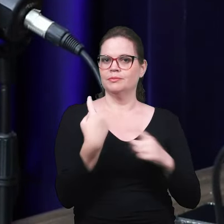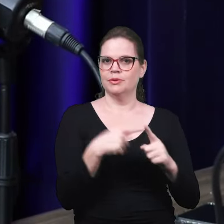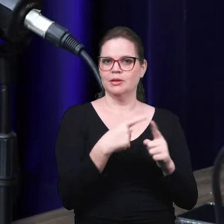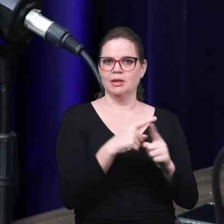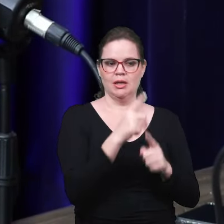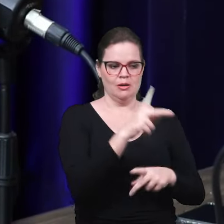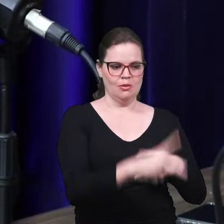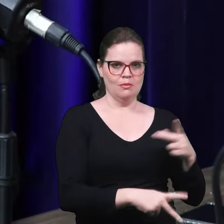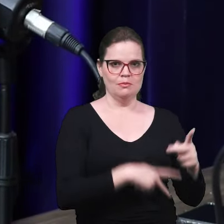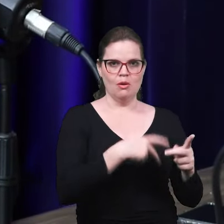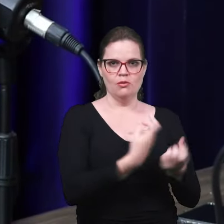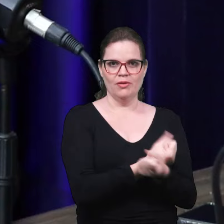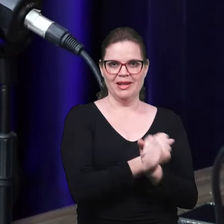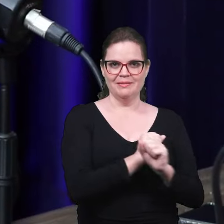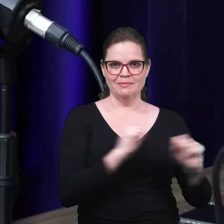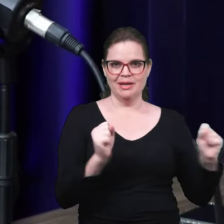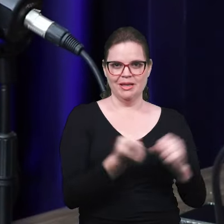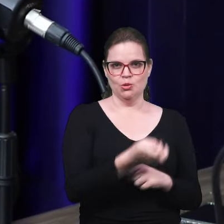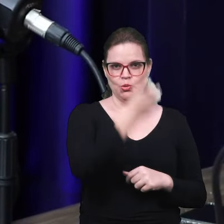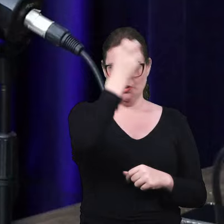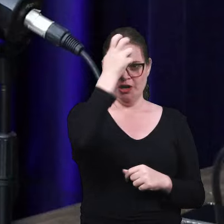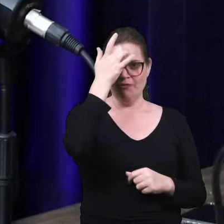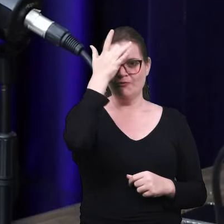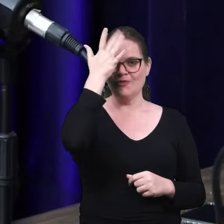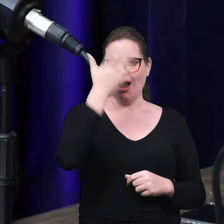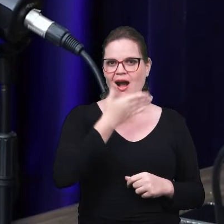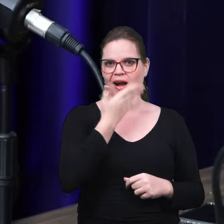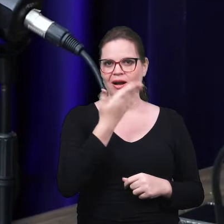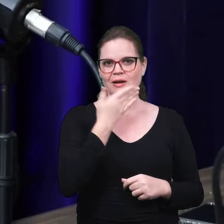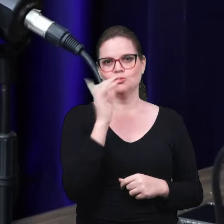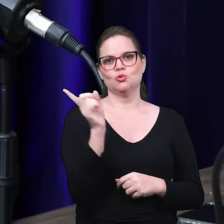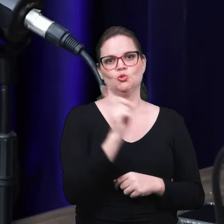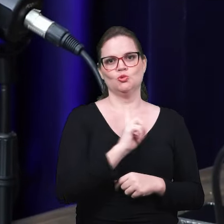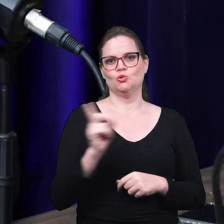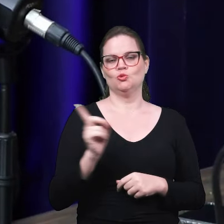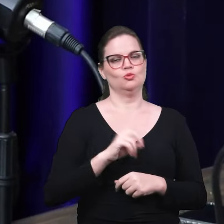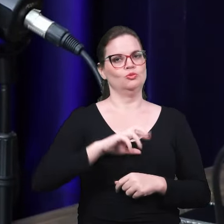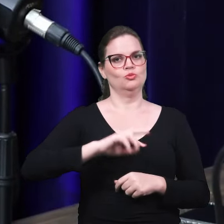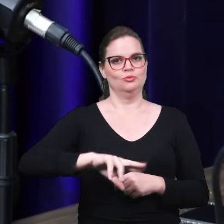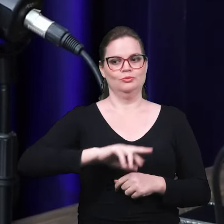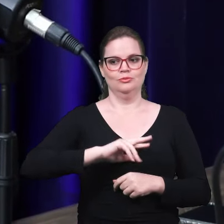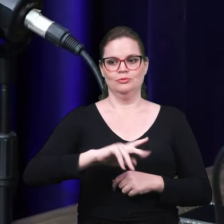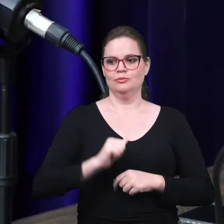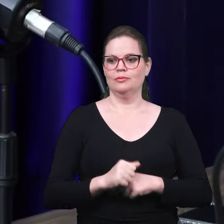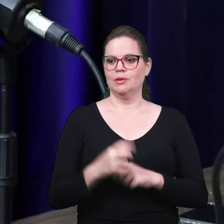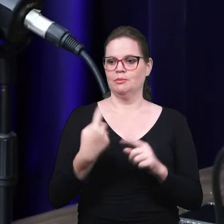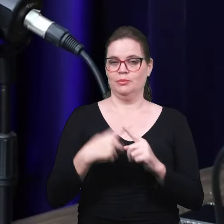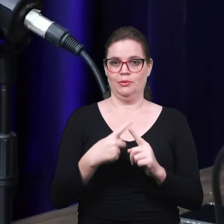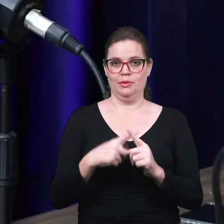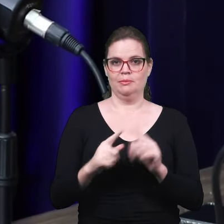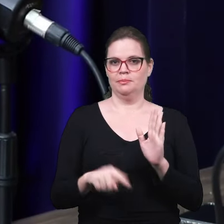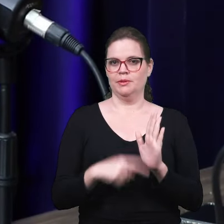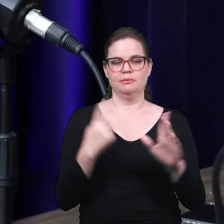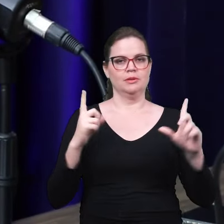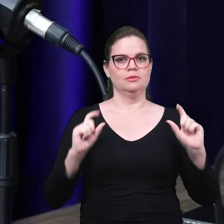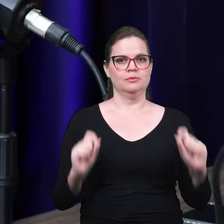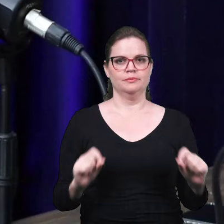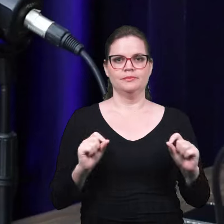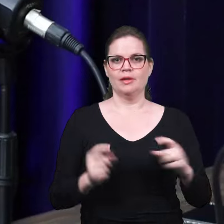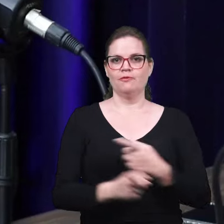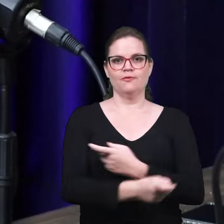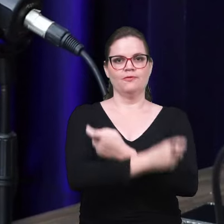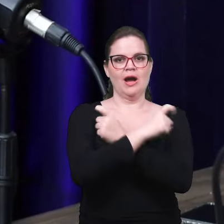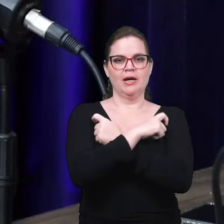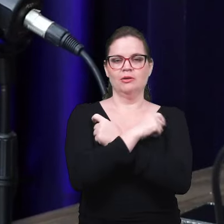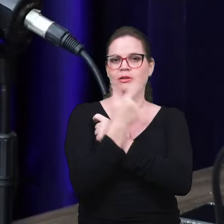a saída da terra do Egito, do povo de Deus, não seria fácil, porque, primeiro, Faraó não